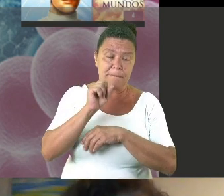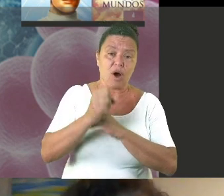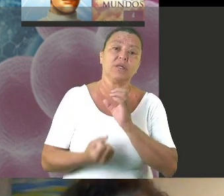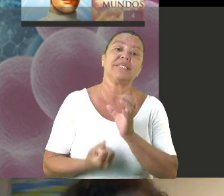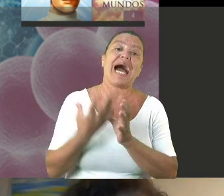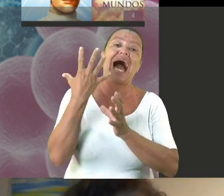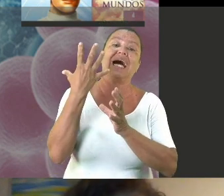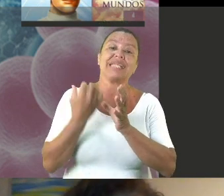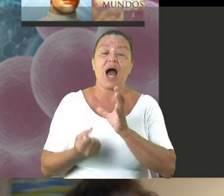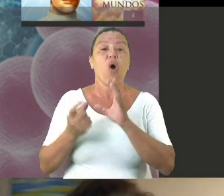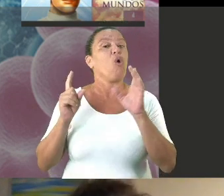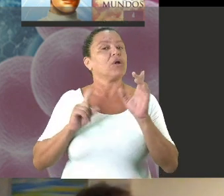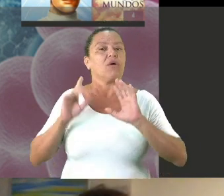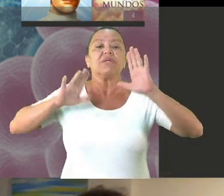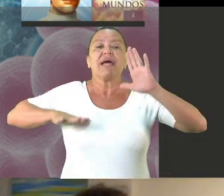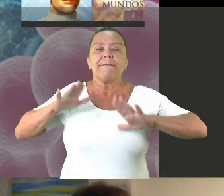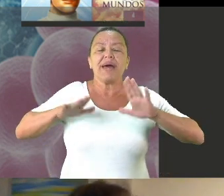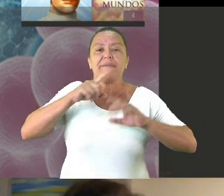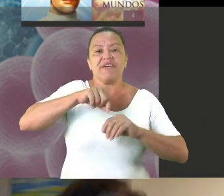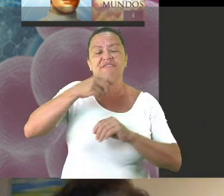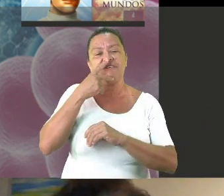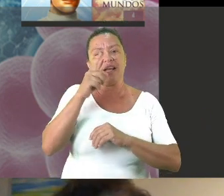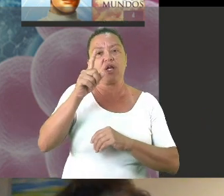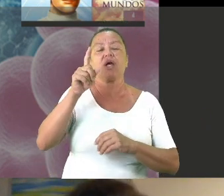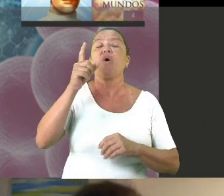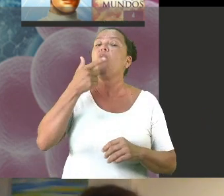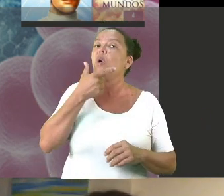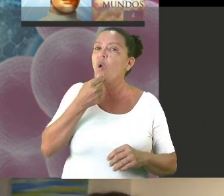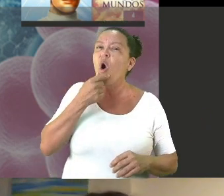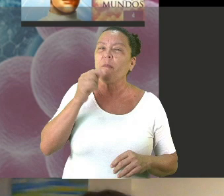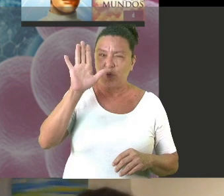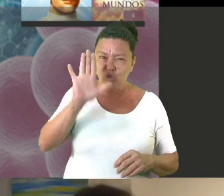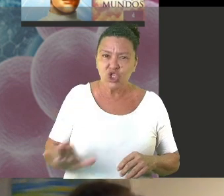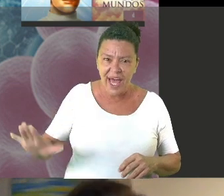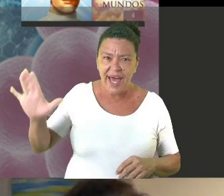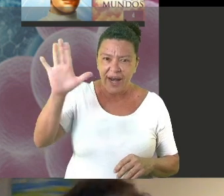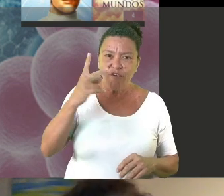eclodir. Mas ele diz que o homem pode